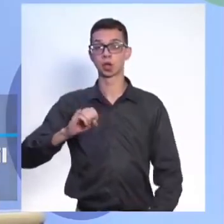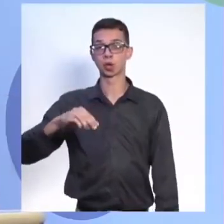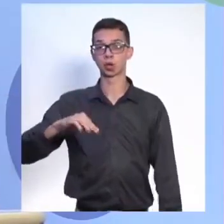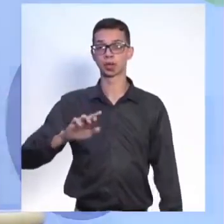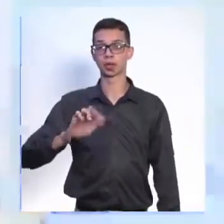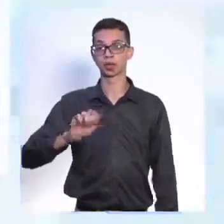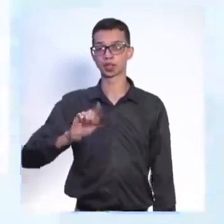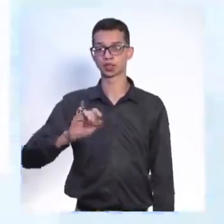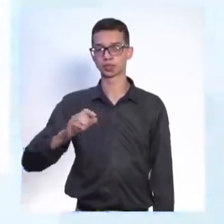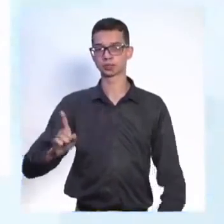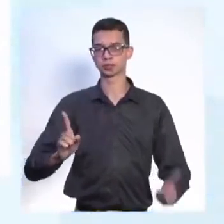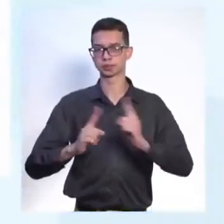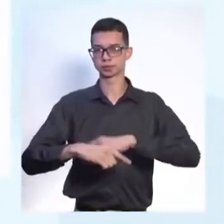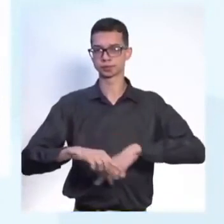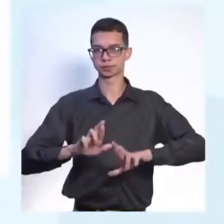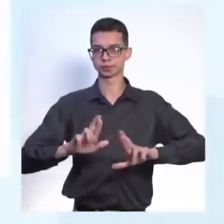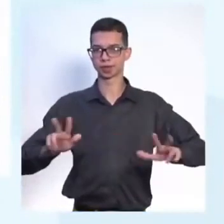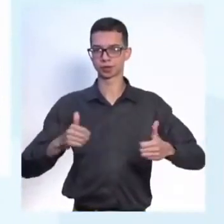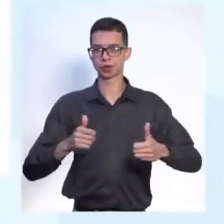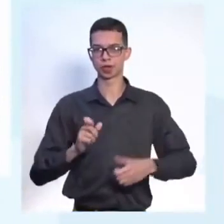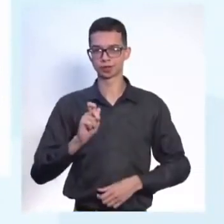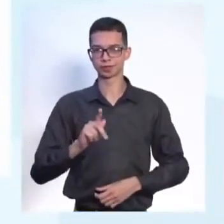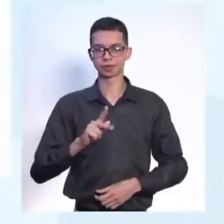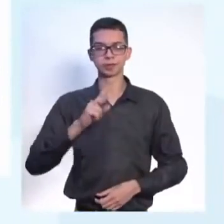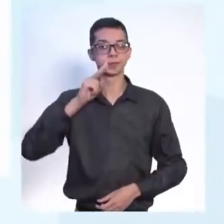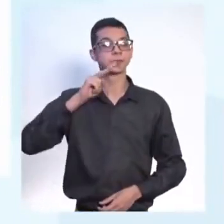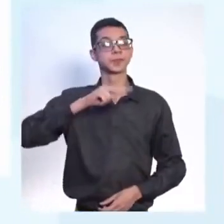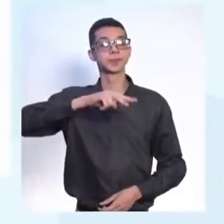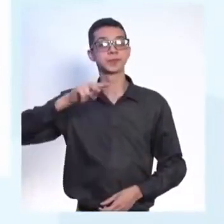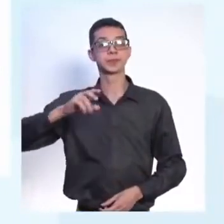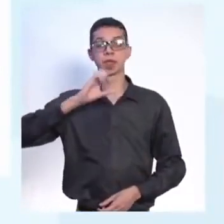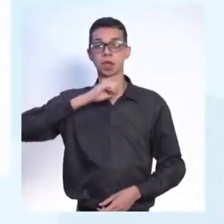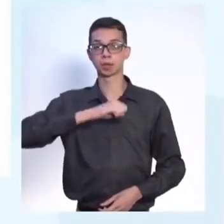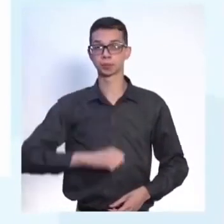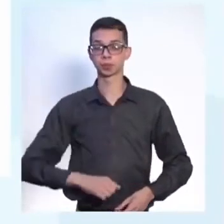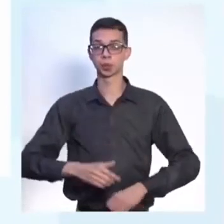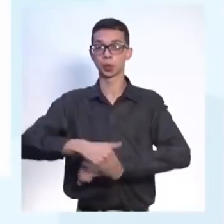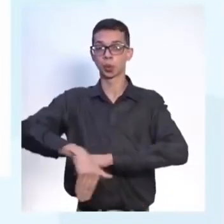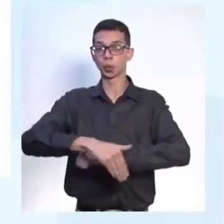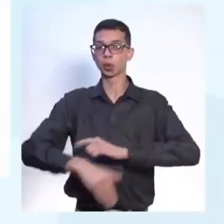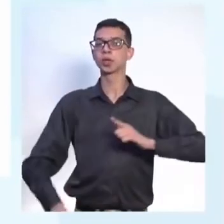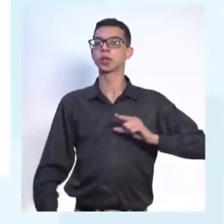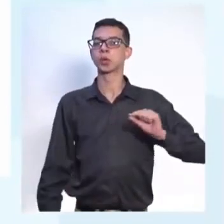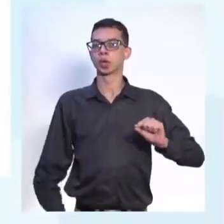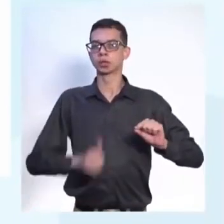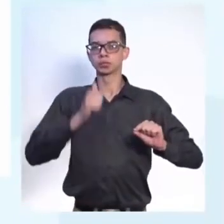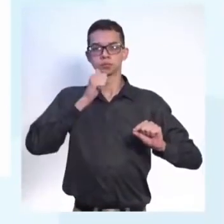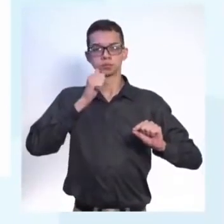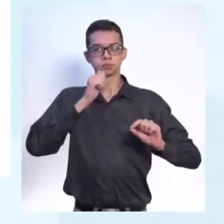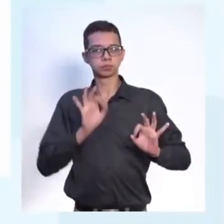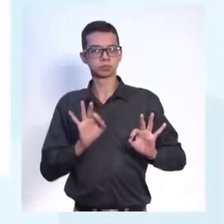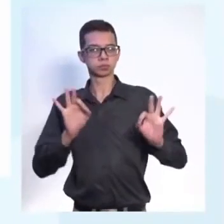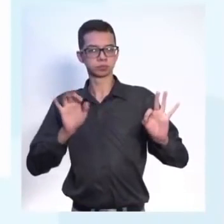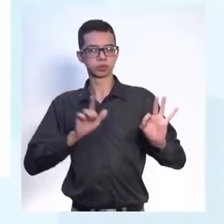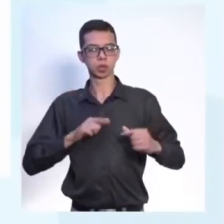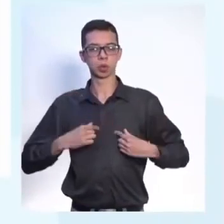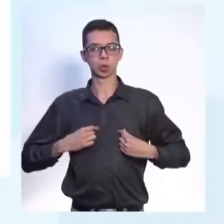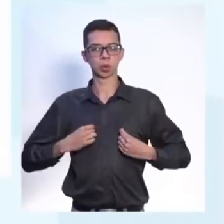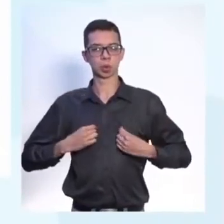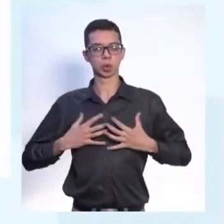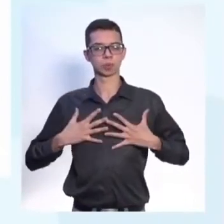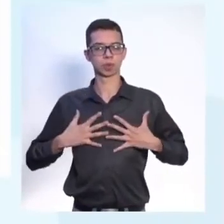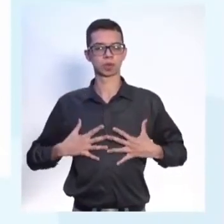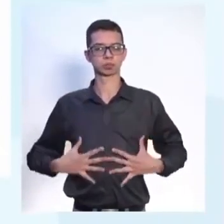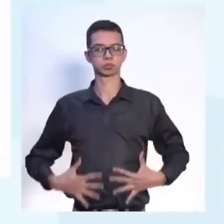fazer a leitura rapidinho. Há pelas ruas damas elegantes com sedas e brocados, evitando